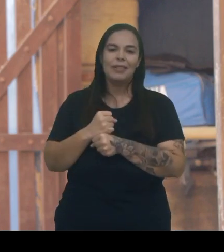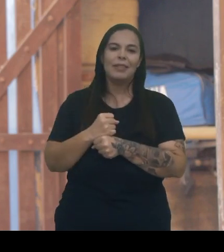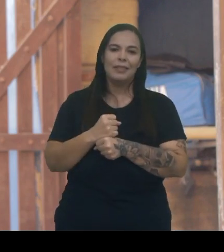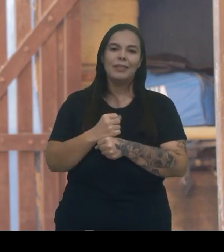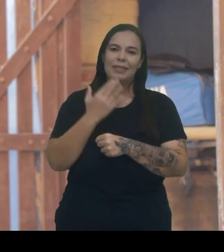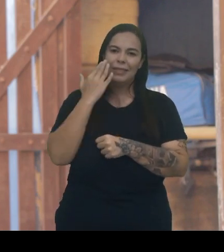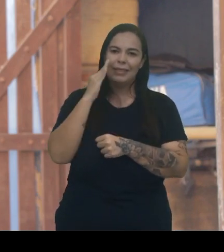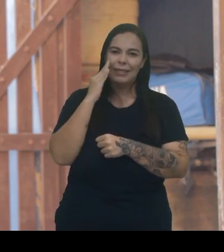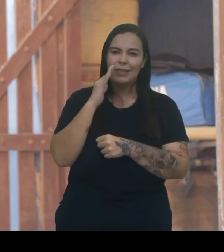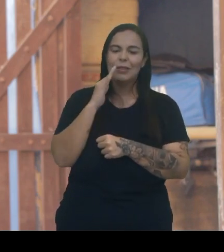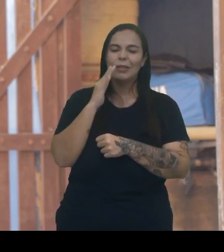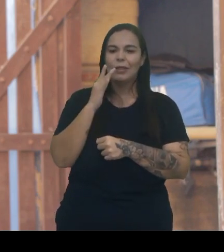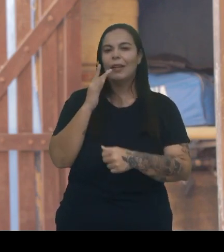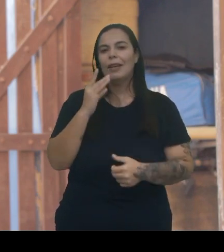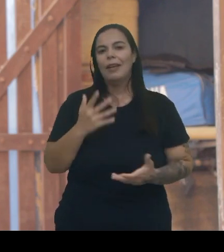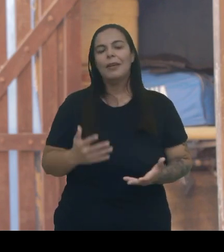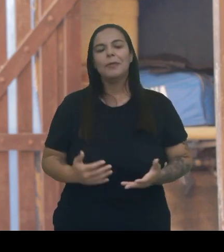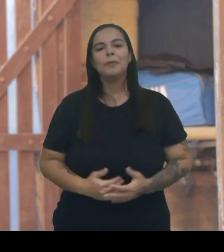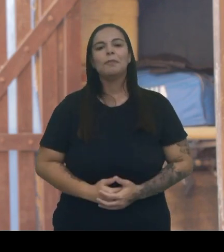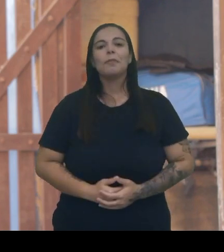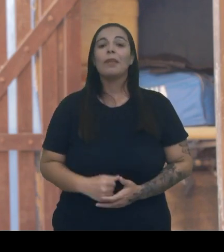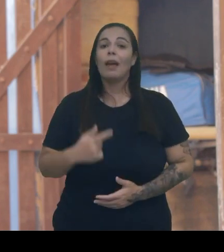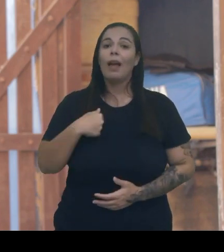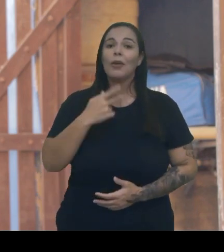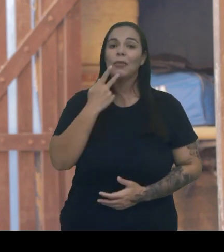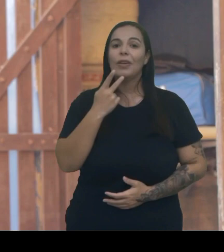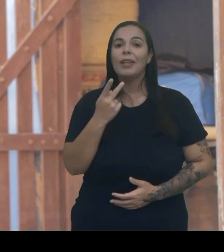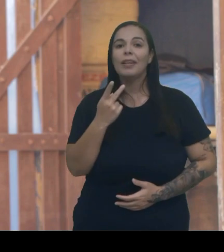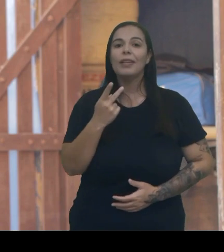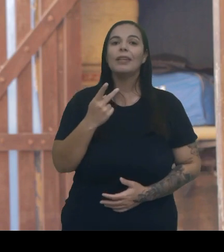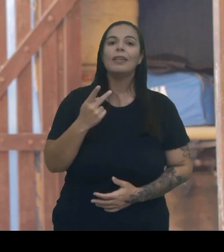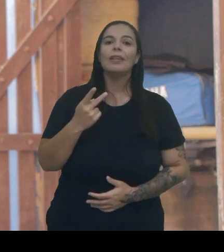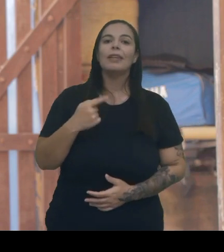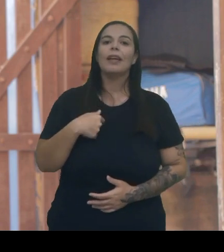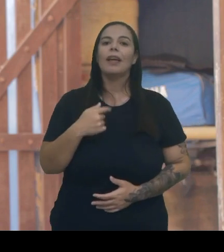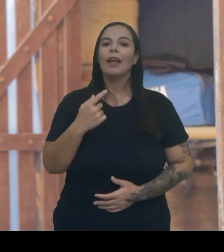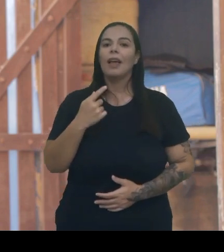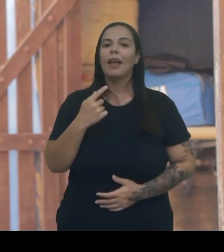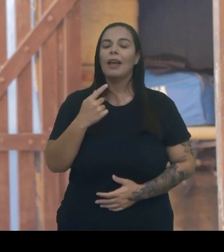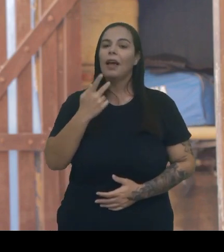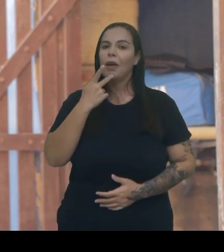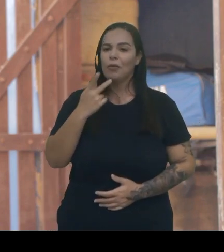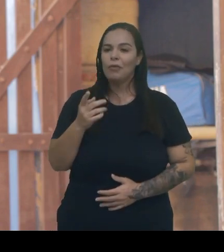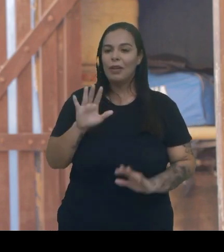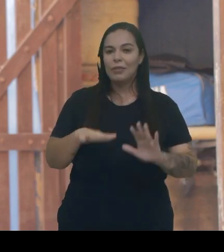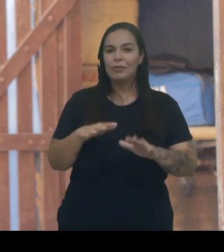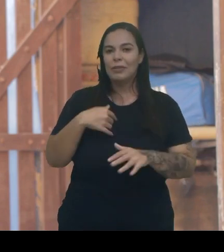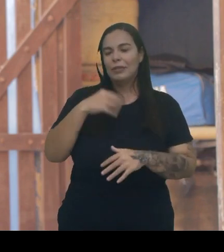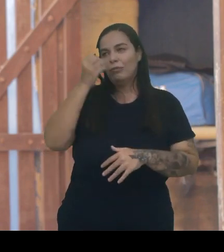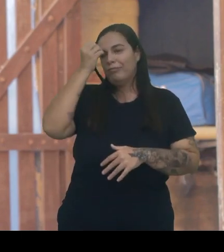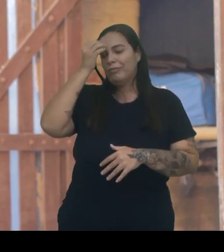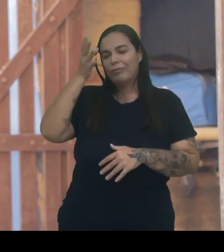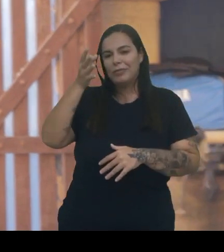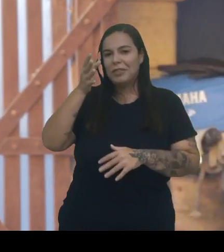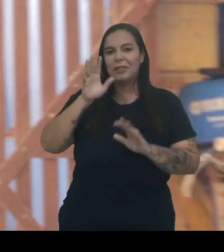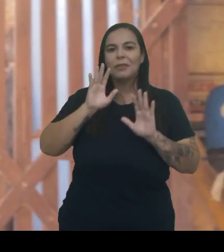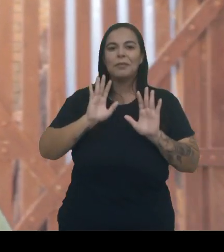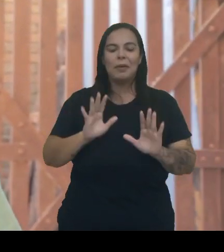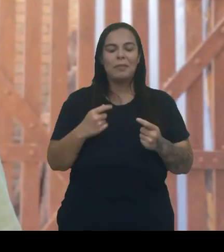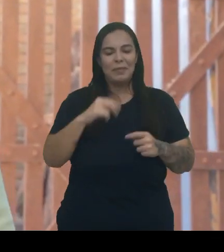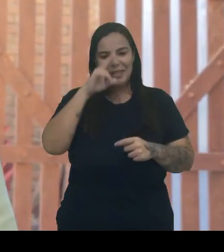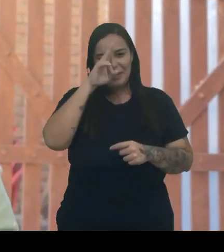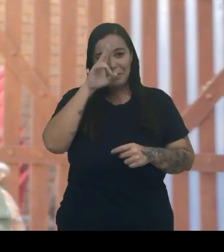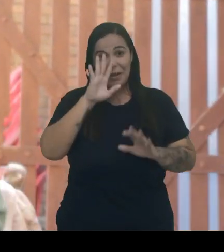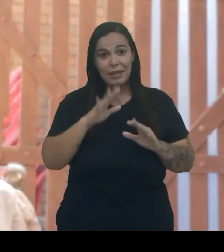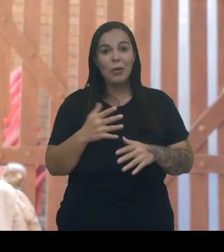Rapaz, mas... E aí eu falei pra ela de vez em quando até ligar pra mim pra você lembrar, que às vezes eu esqueço. Agora no inverno